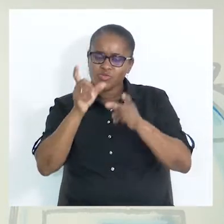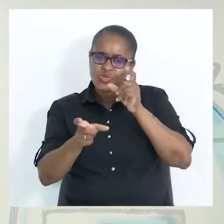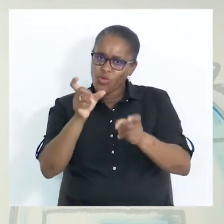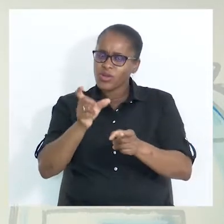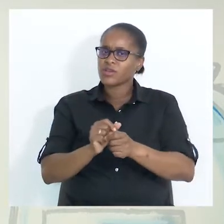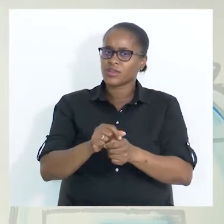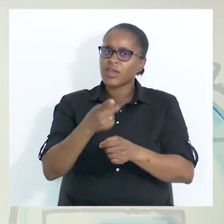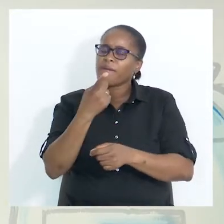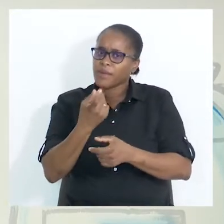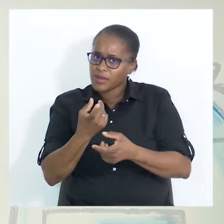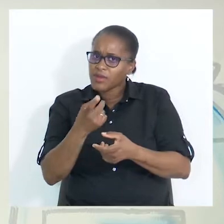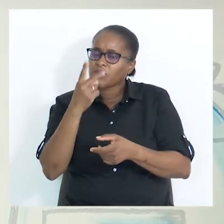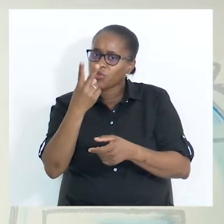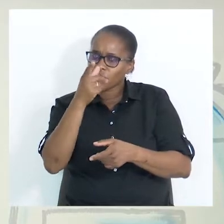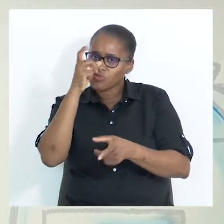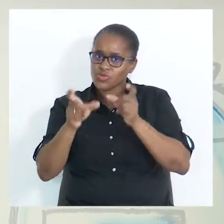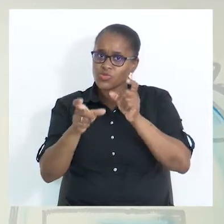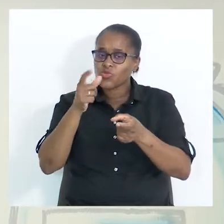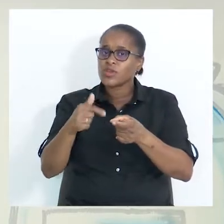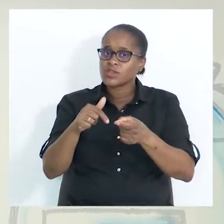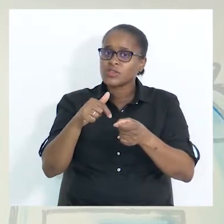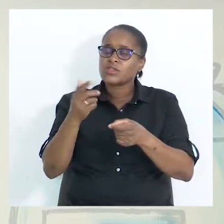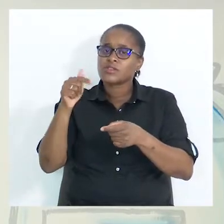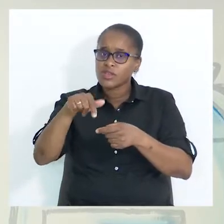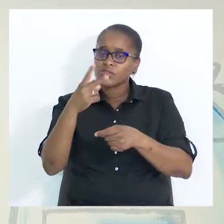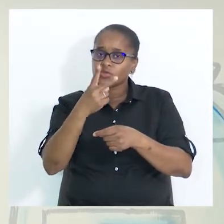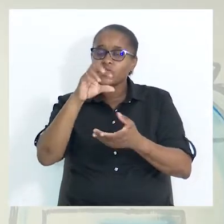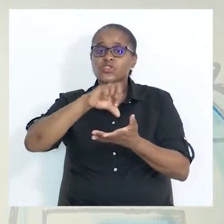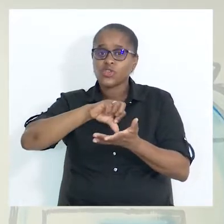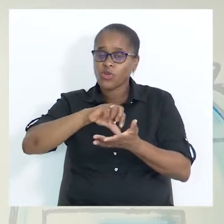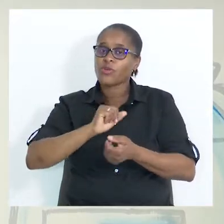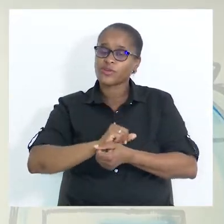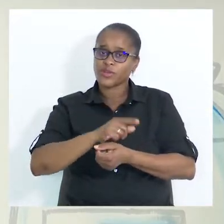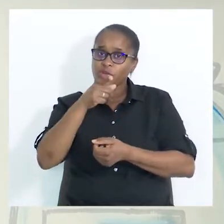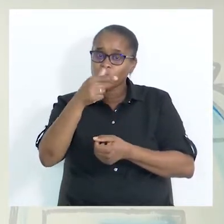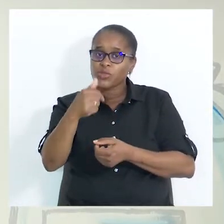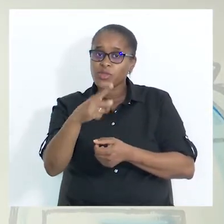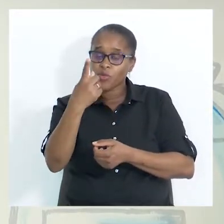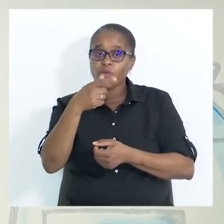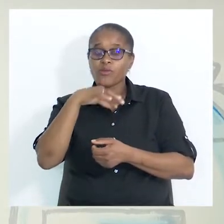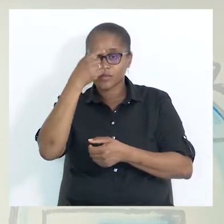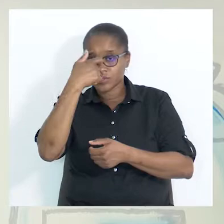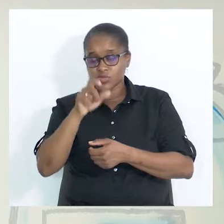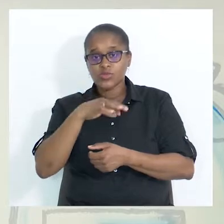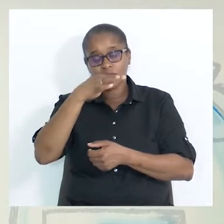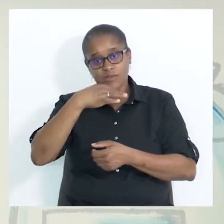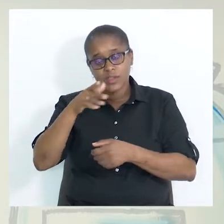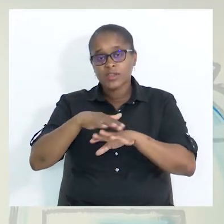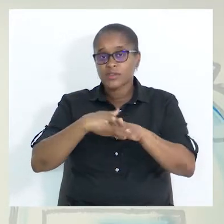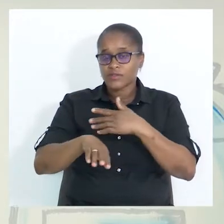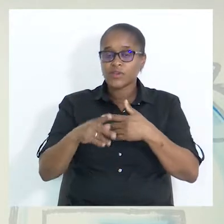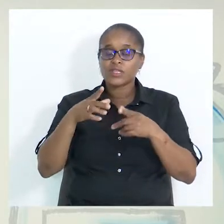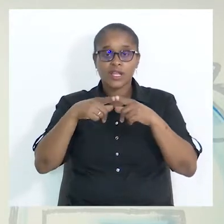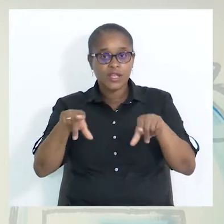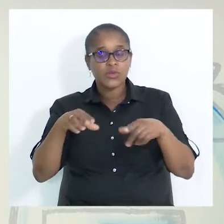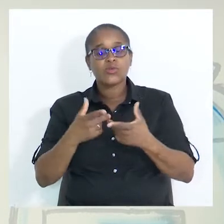falantes, precisamente dois falantes que pertencem a esses dois territórios. Tu tens um falante que realiza a